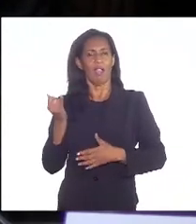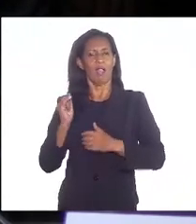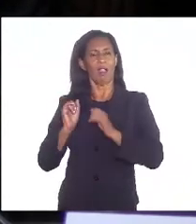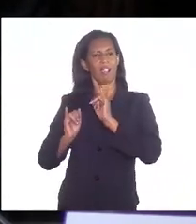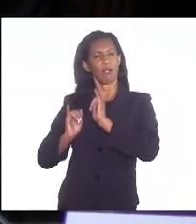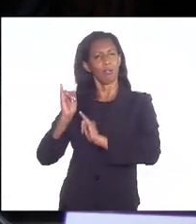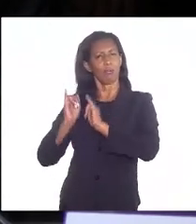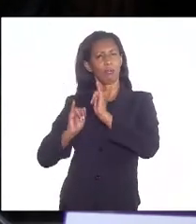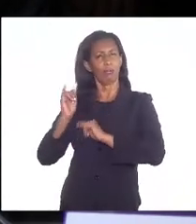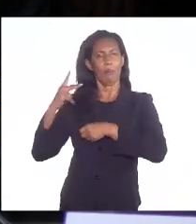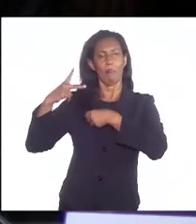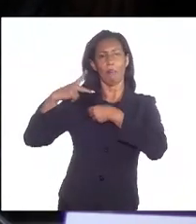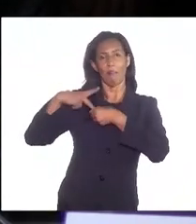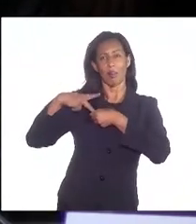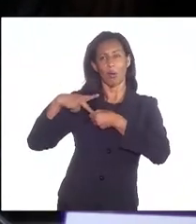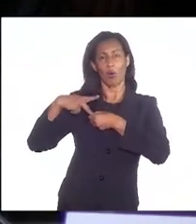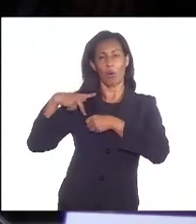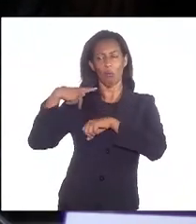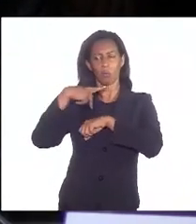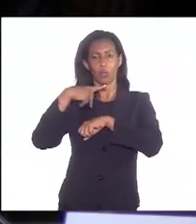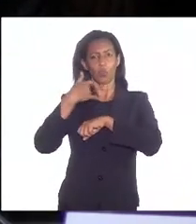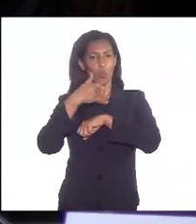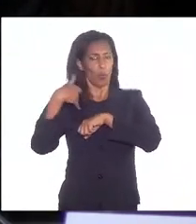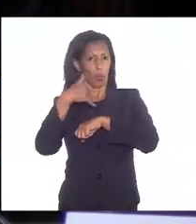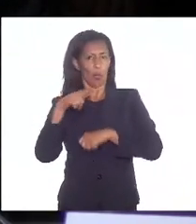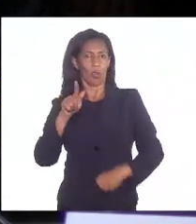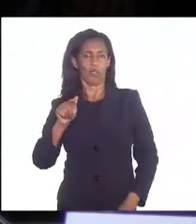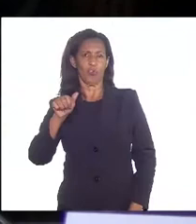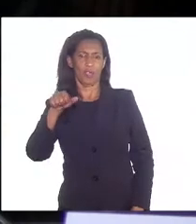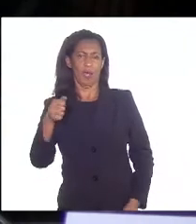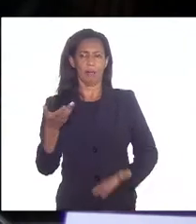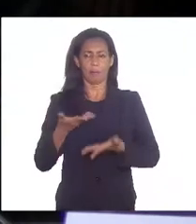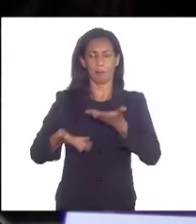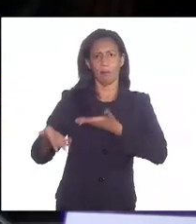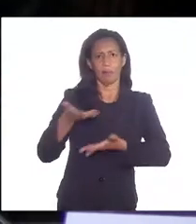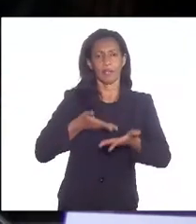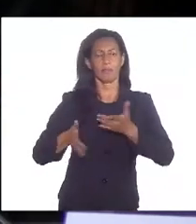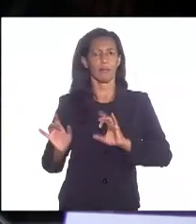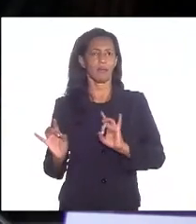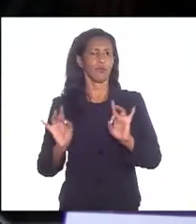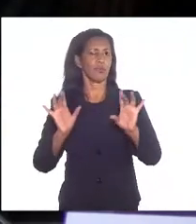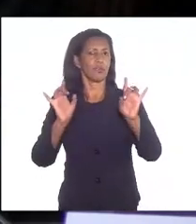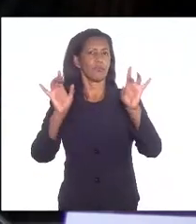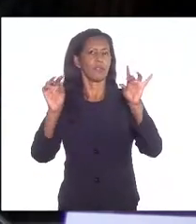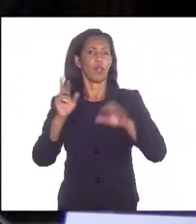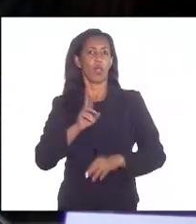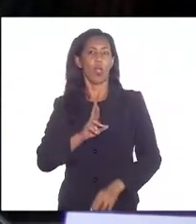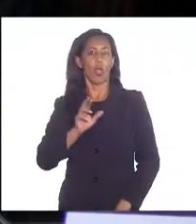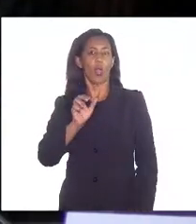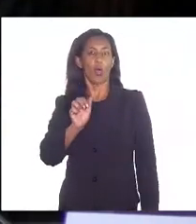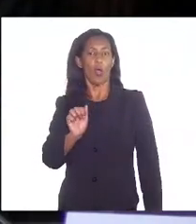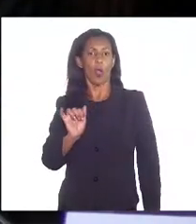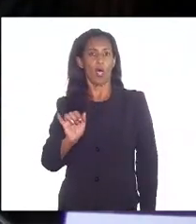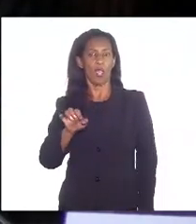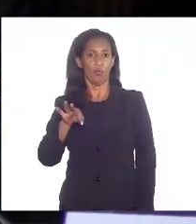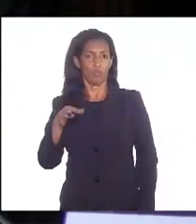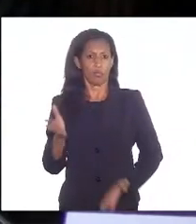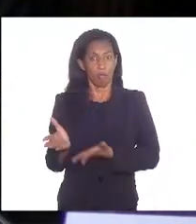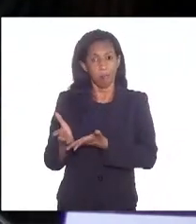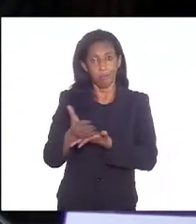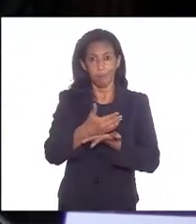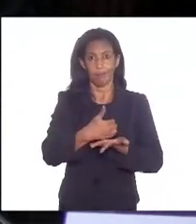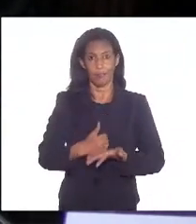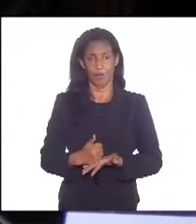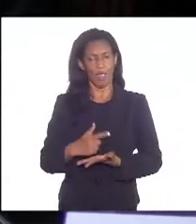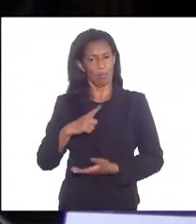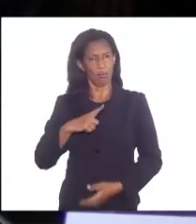petróleo, à indústria de óleo e gás, especialmente com relação à participação especial e os royalties que nós arrecadamos. Então,